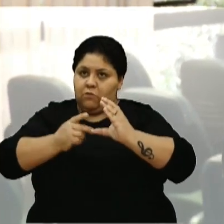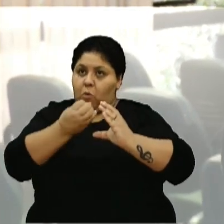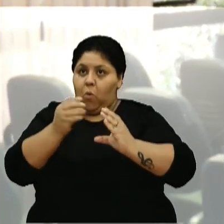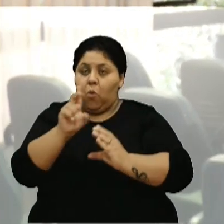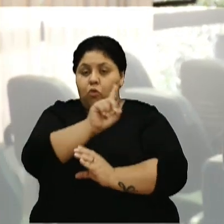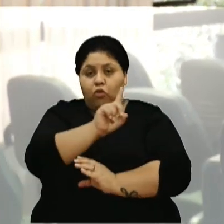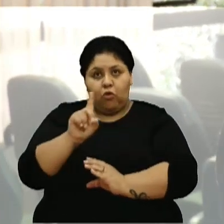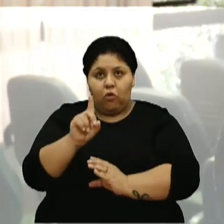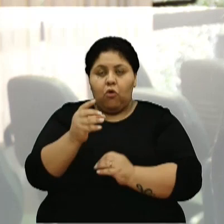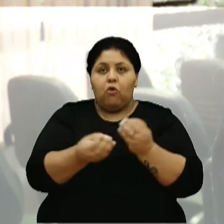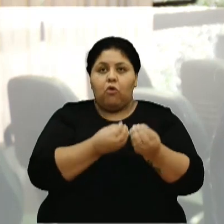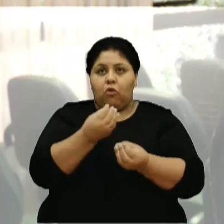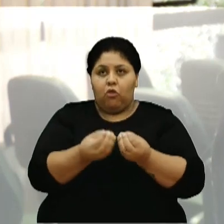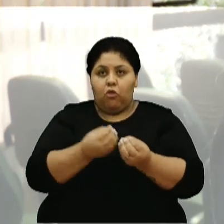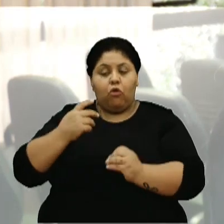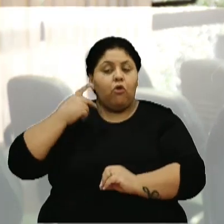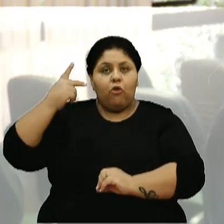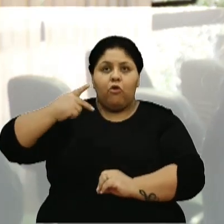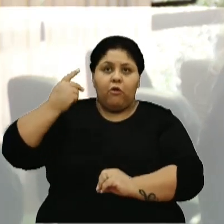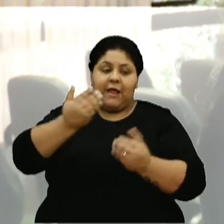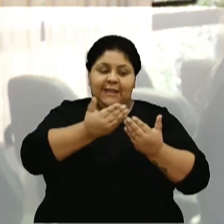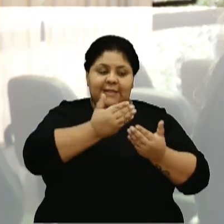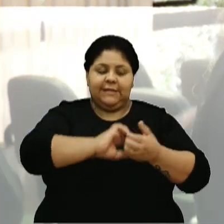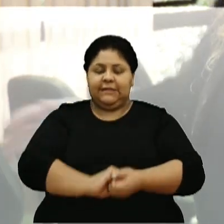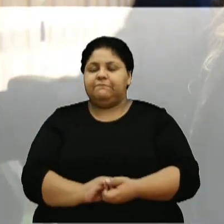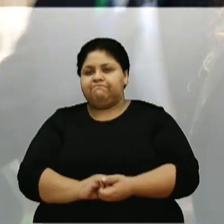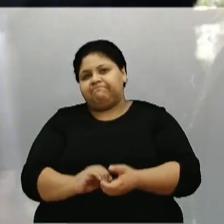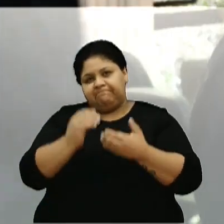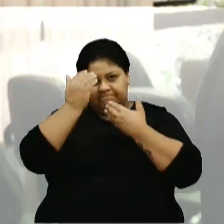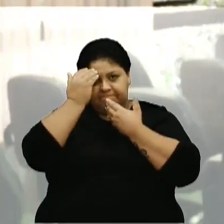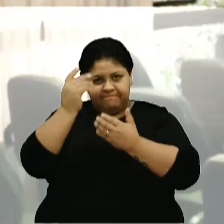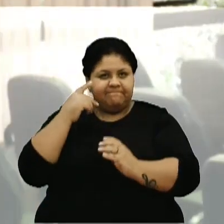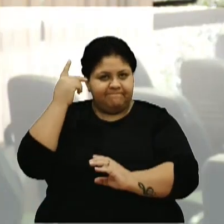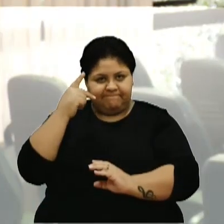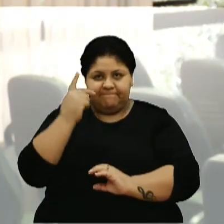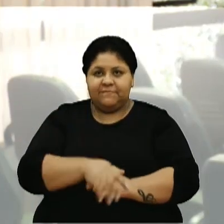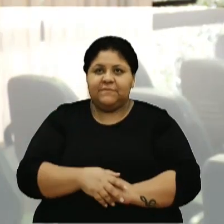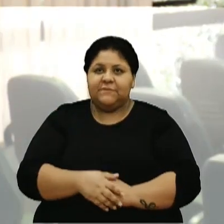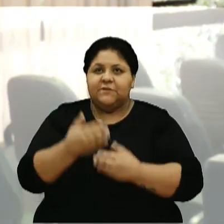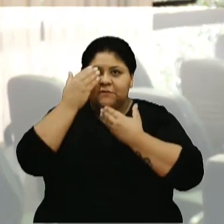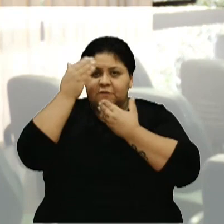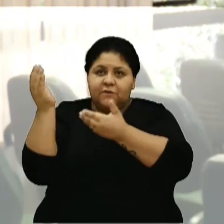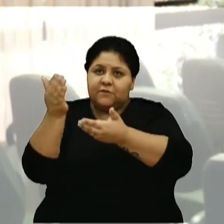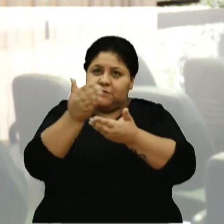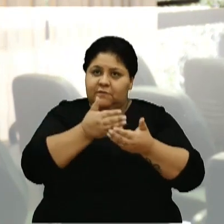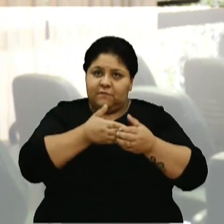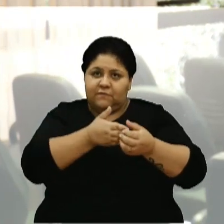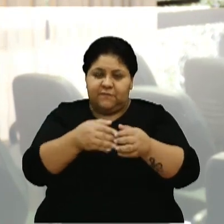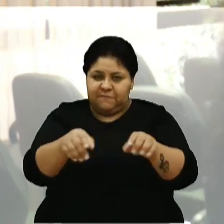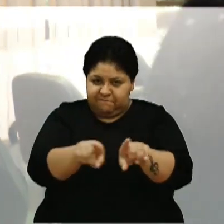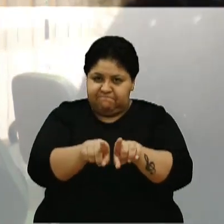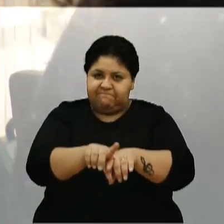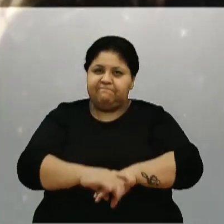não, conforme os parlamentares analisarem. Obrigada, vereadora. Muito obrigada, convido a todos para acompanharem